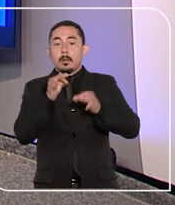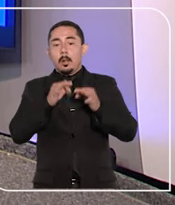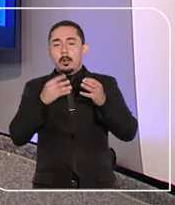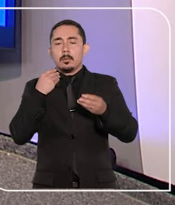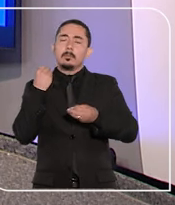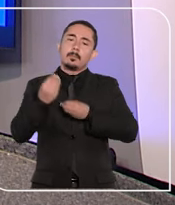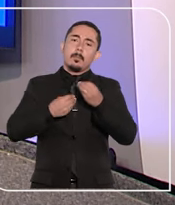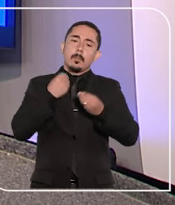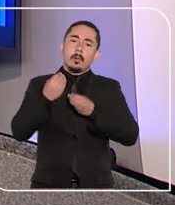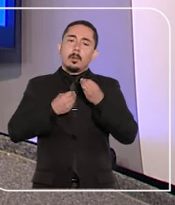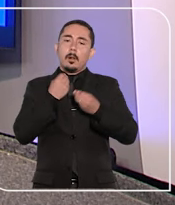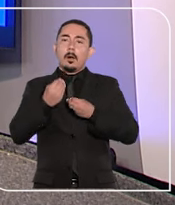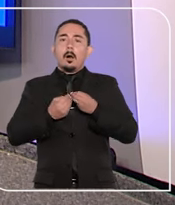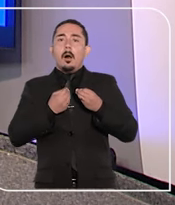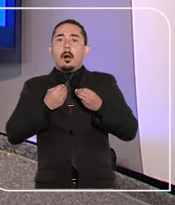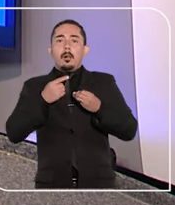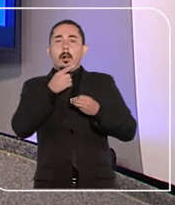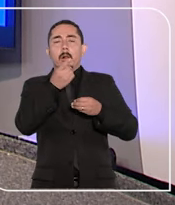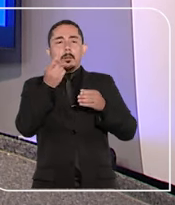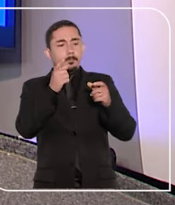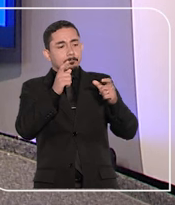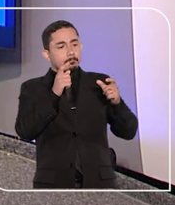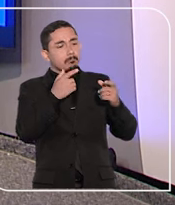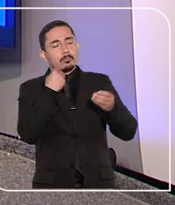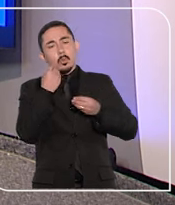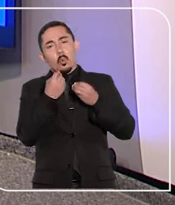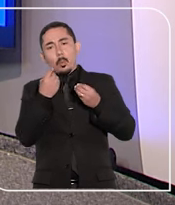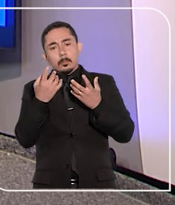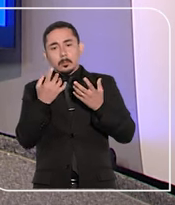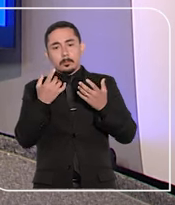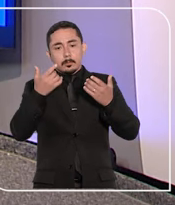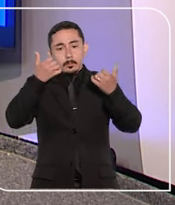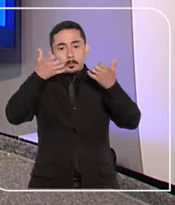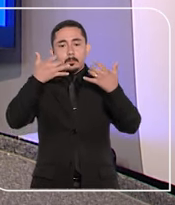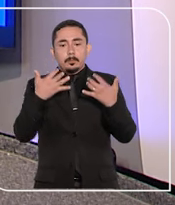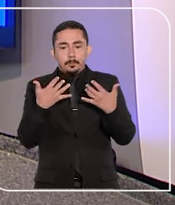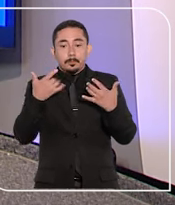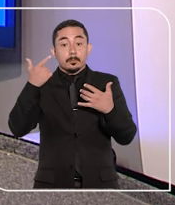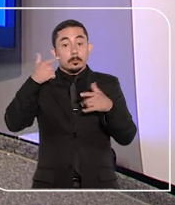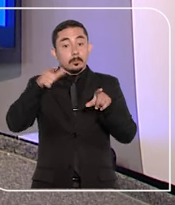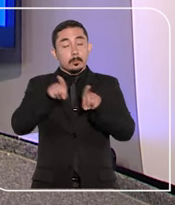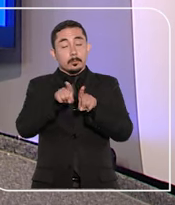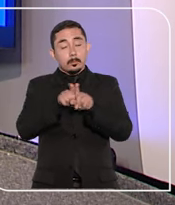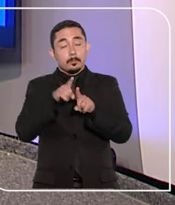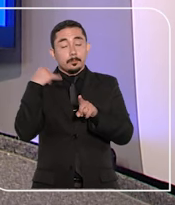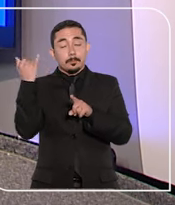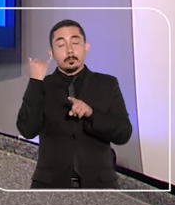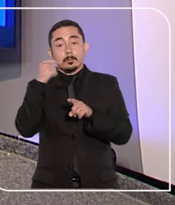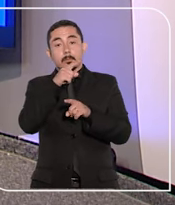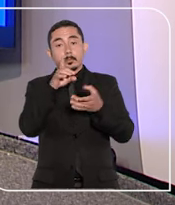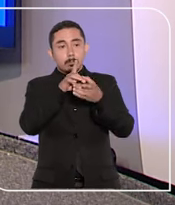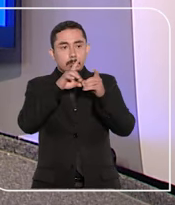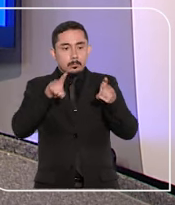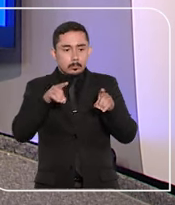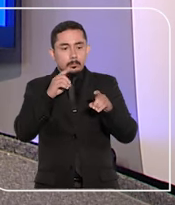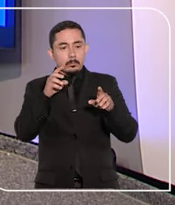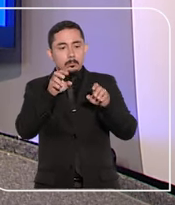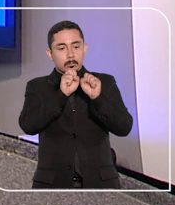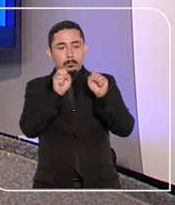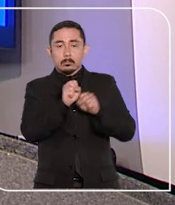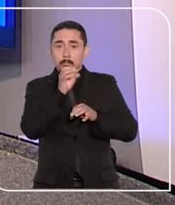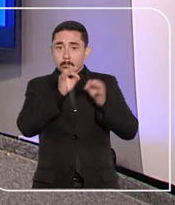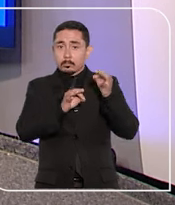funciona essa reserva de vagas e também, claro, né, da importância disso para a democratização do sistema de